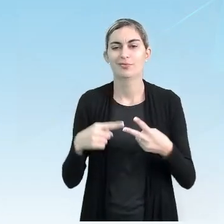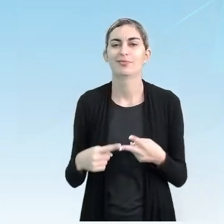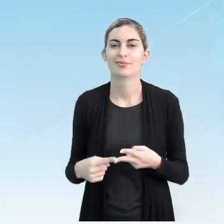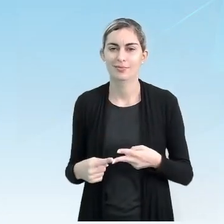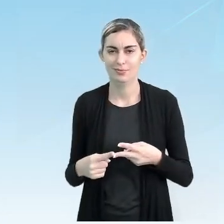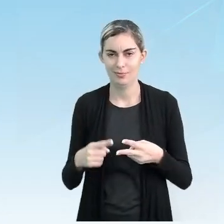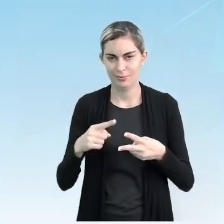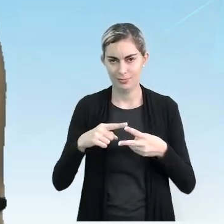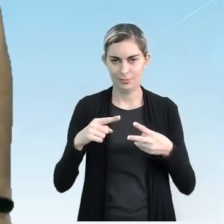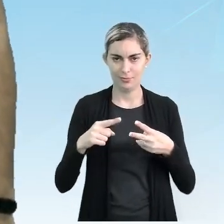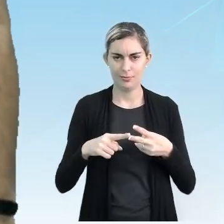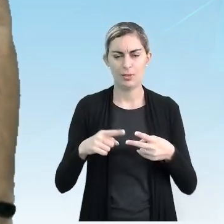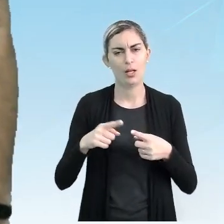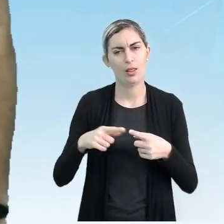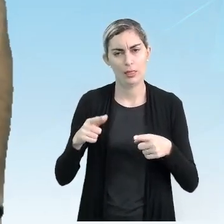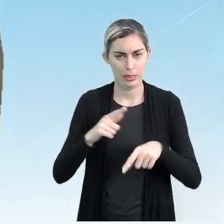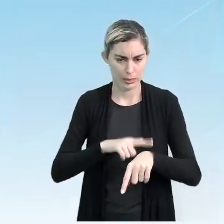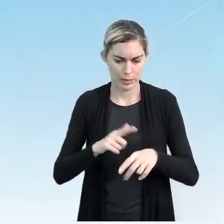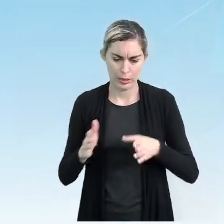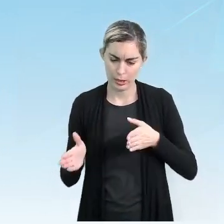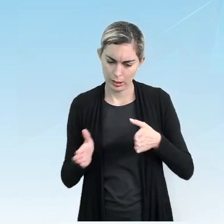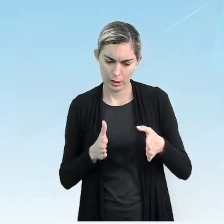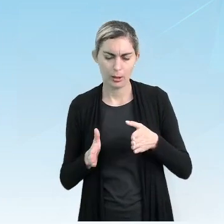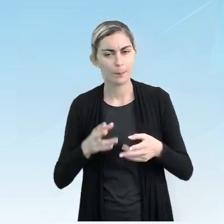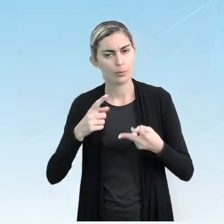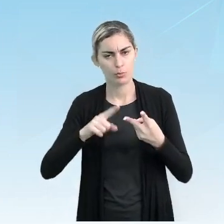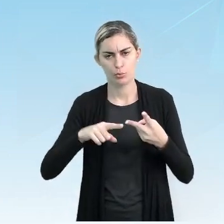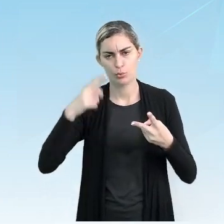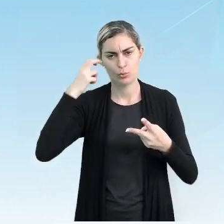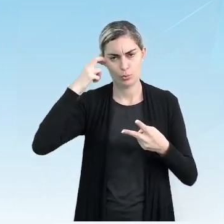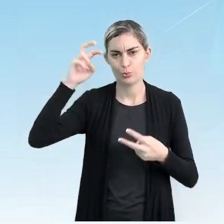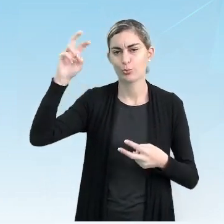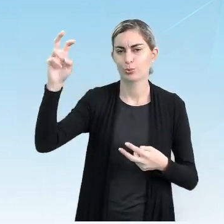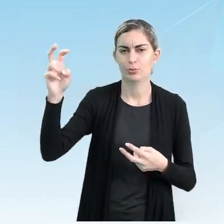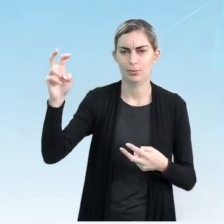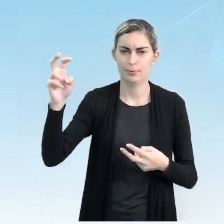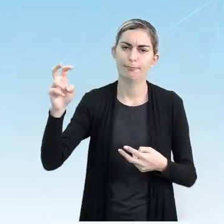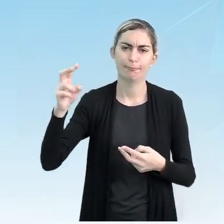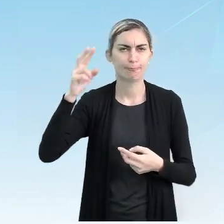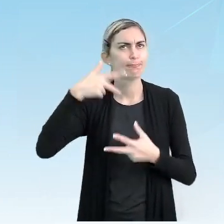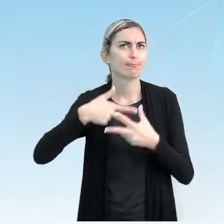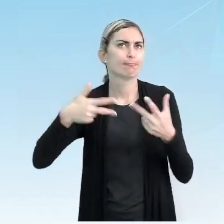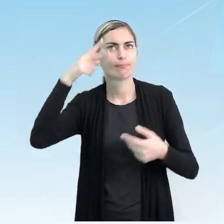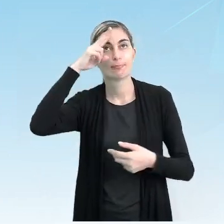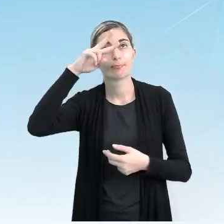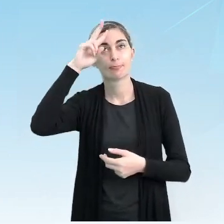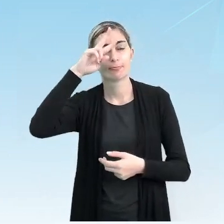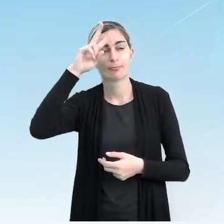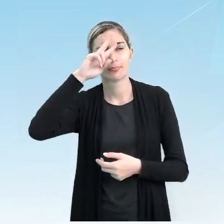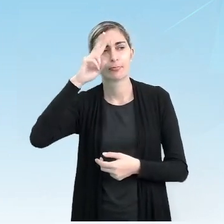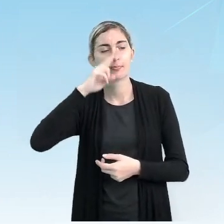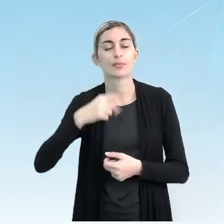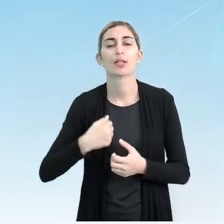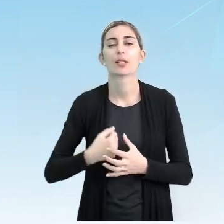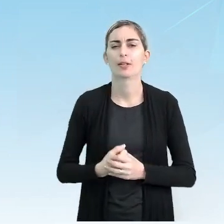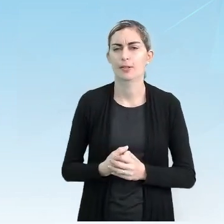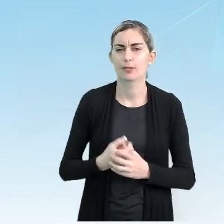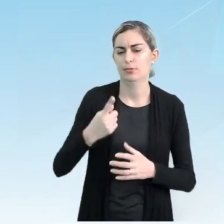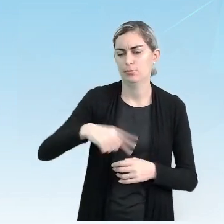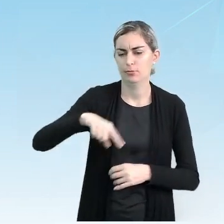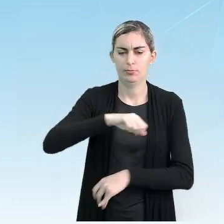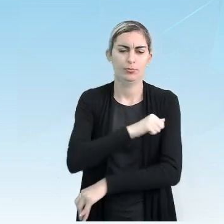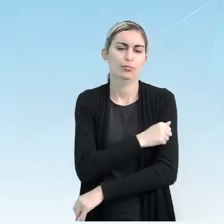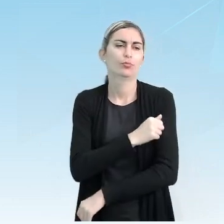a questão temporal e cultural. Uma coisa que eu me lembrei que o nosso